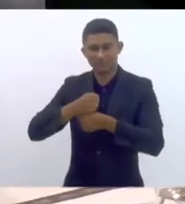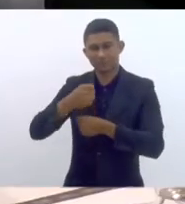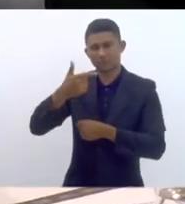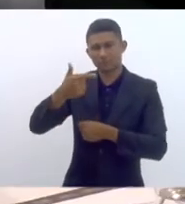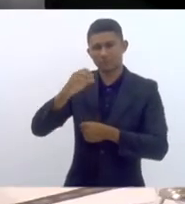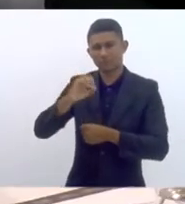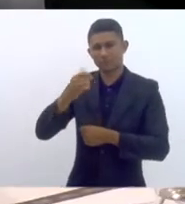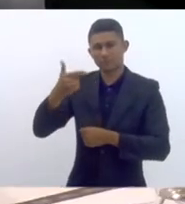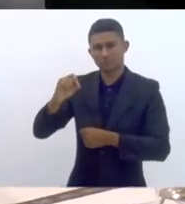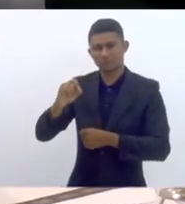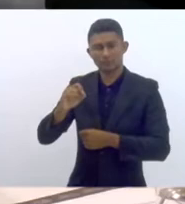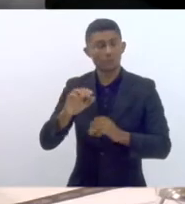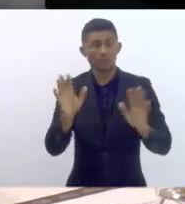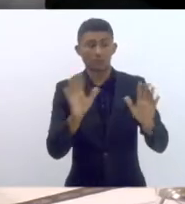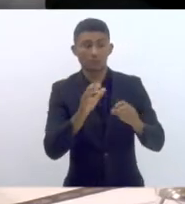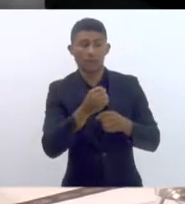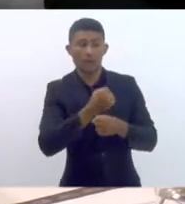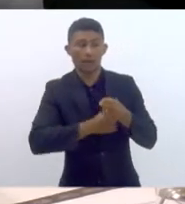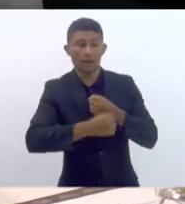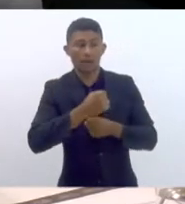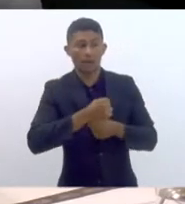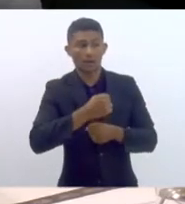até setembro de 17.